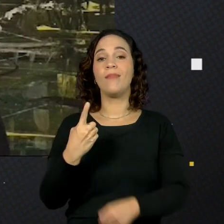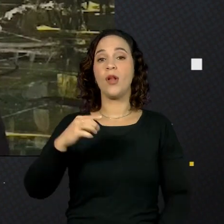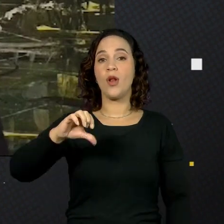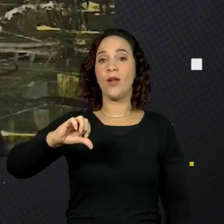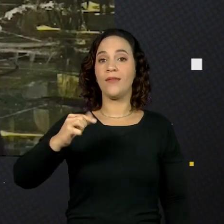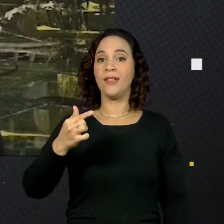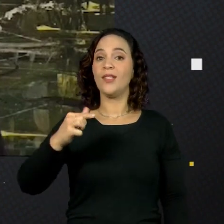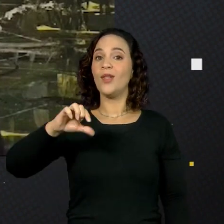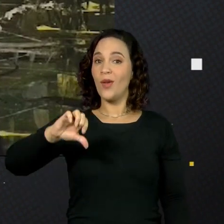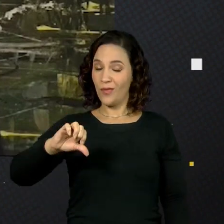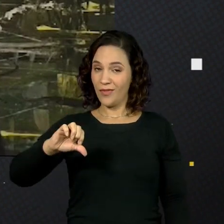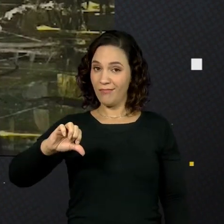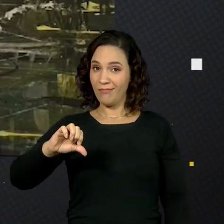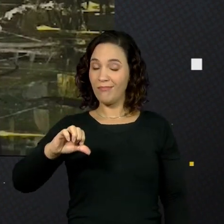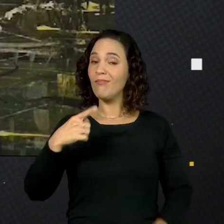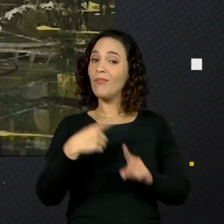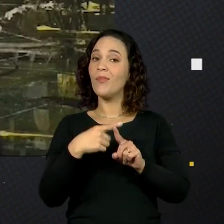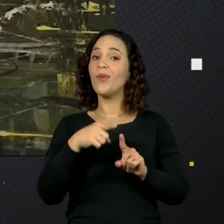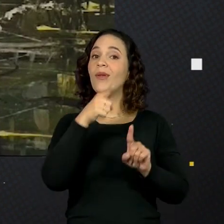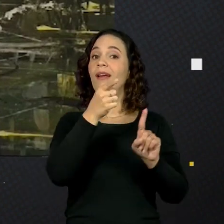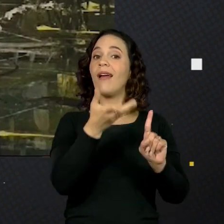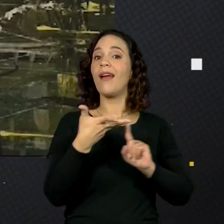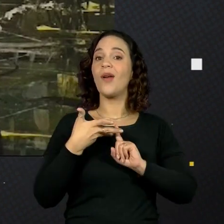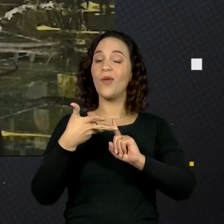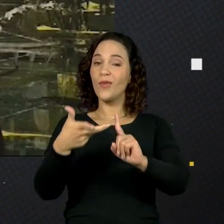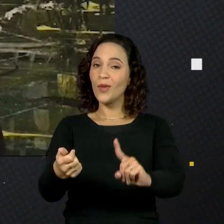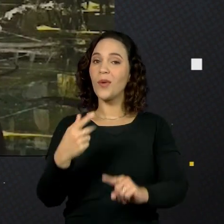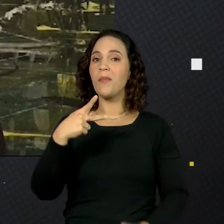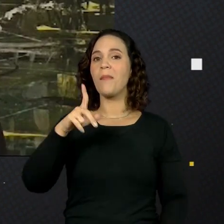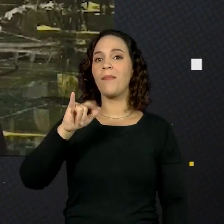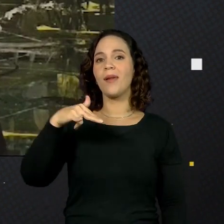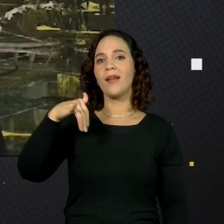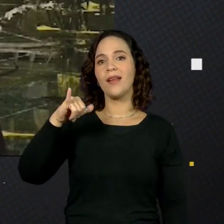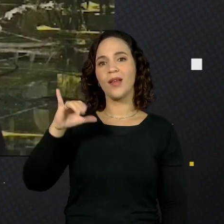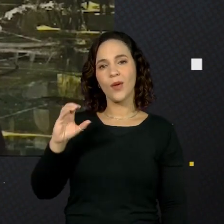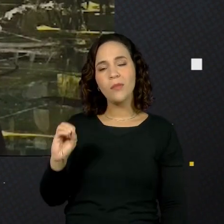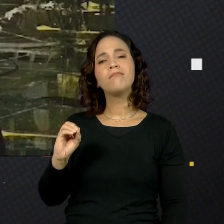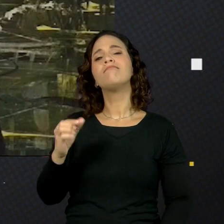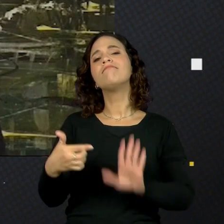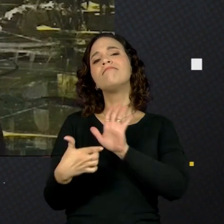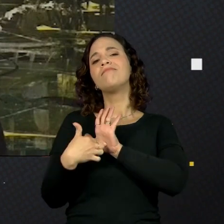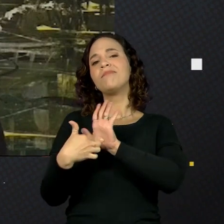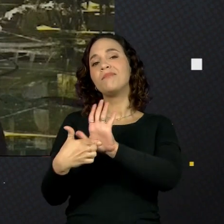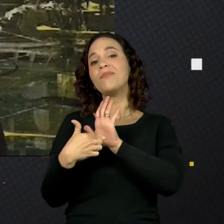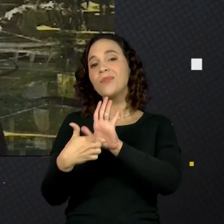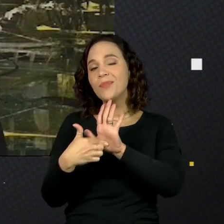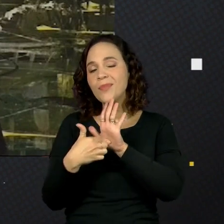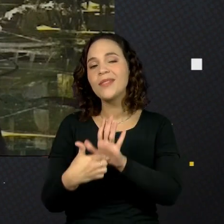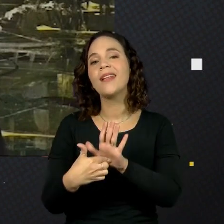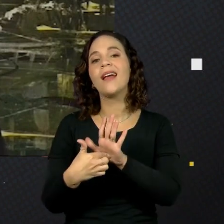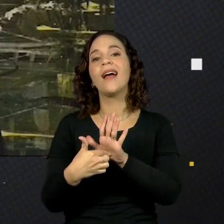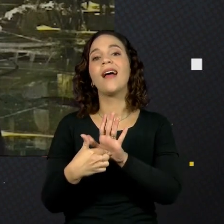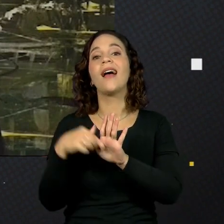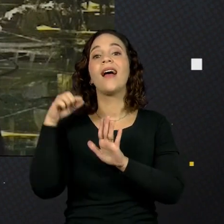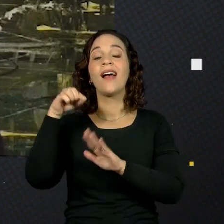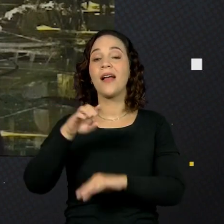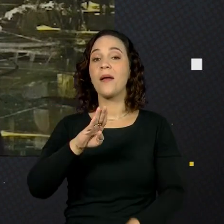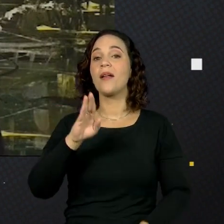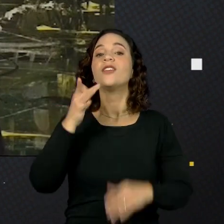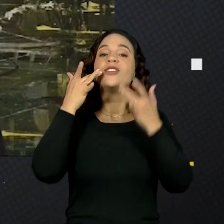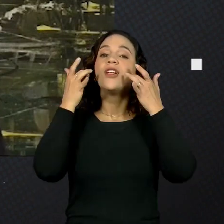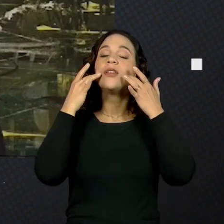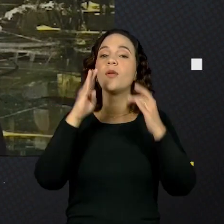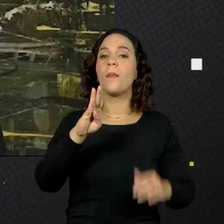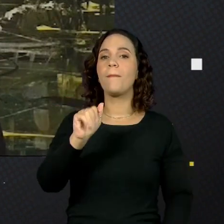1979, quando Plínio Marcos nos juntou para fazermos uma apresentação de Barrela,